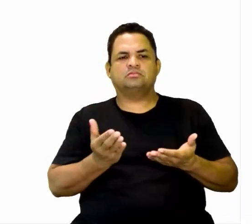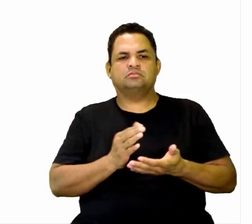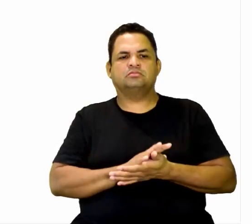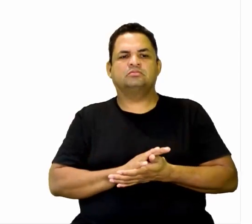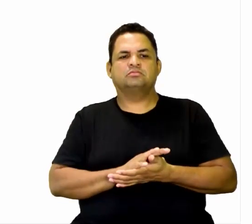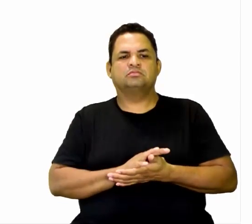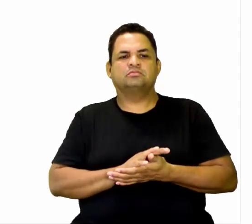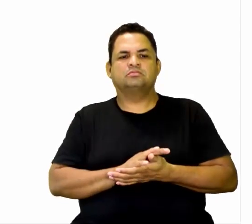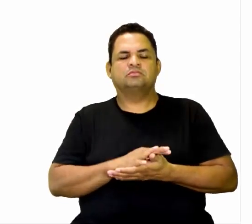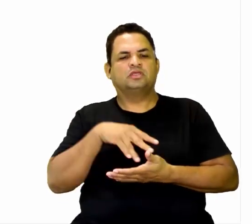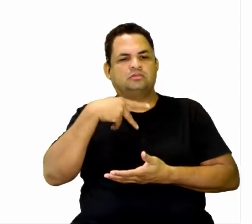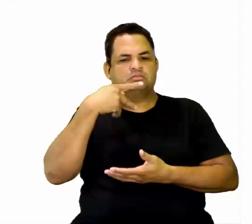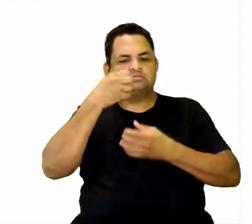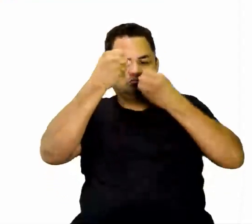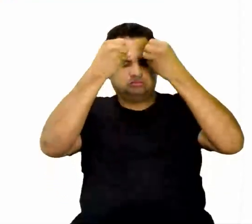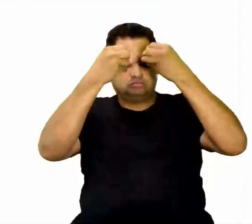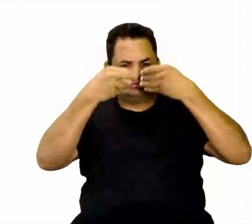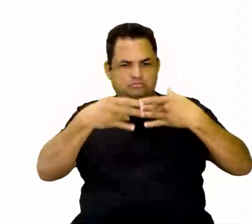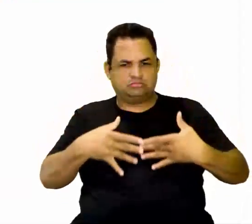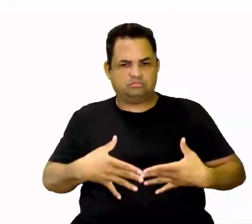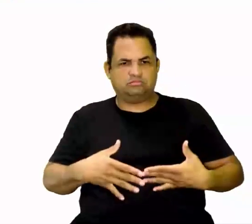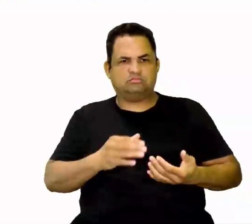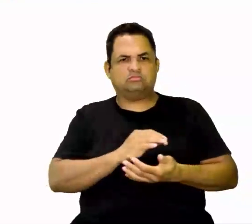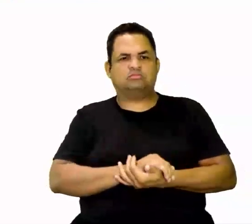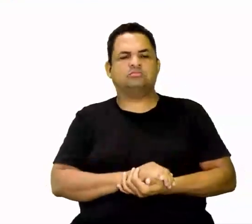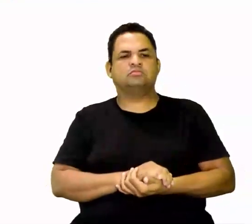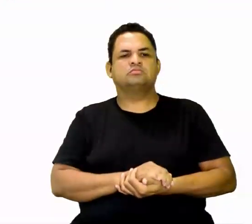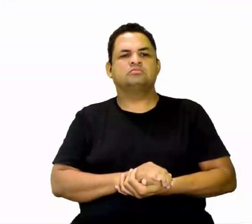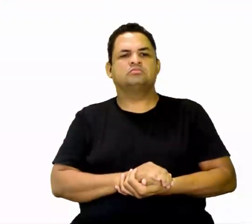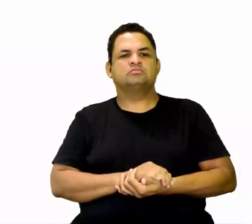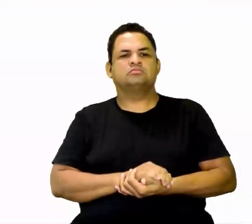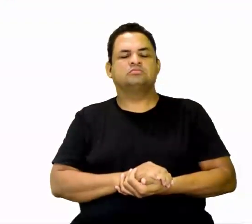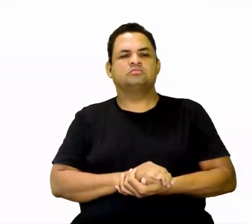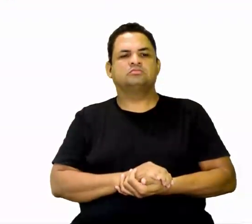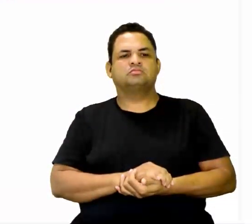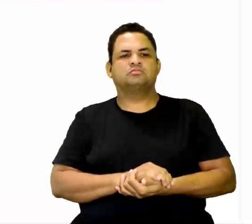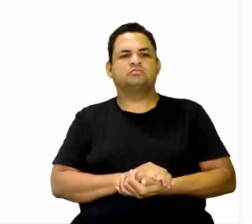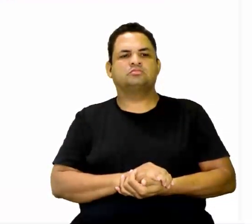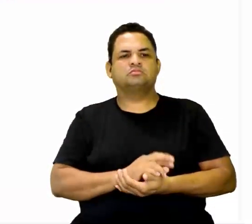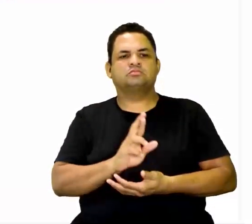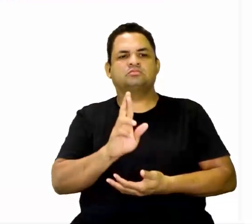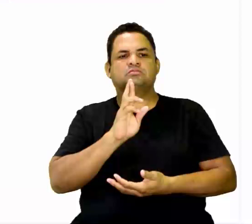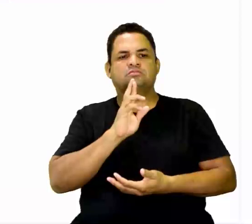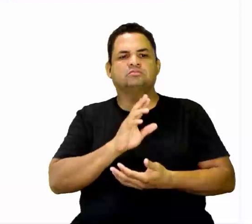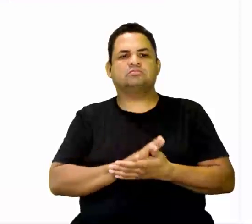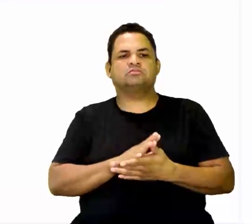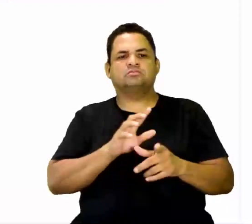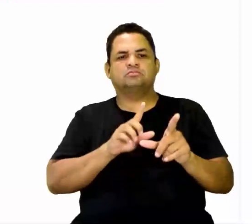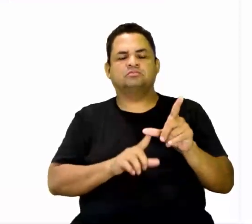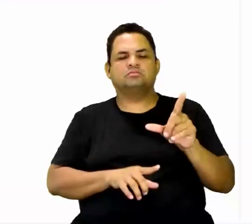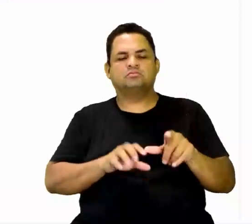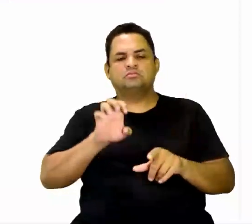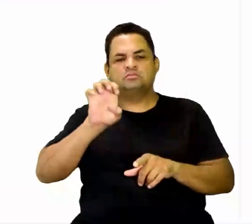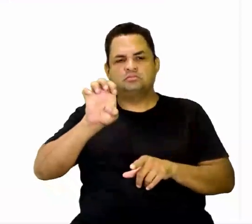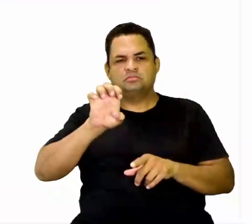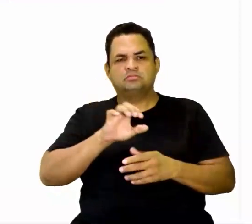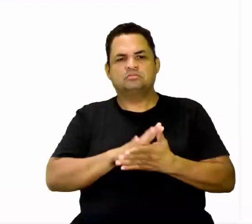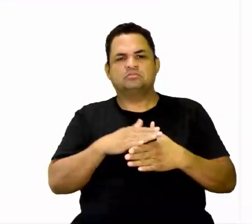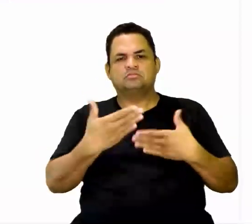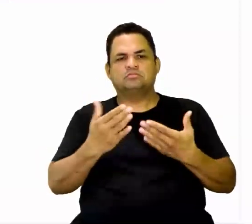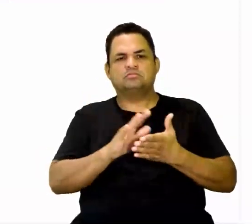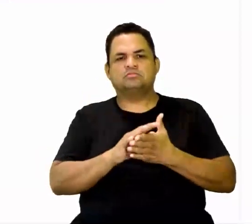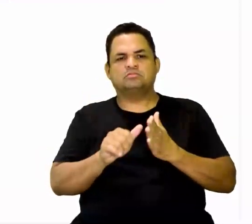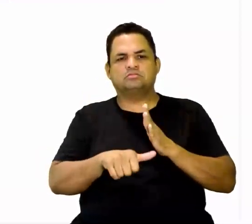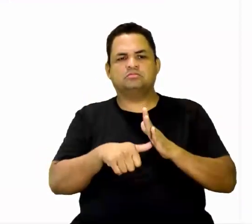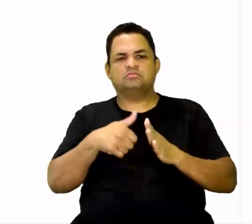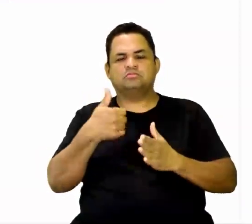para o comentário? Vamos lá então. Olha só, a resposta foi a letra E. E no primeiro